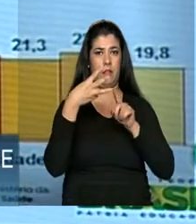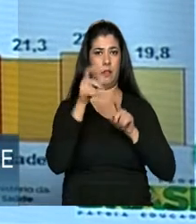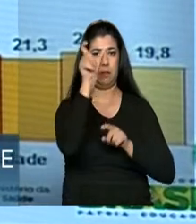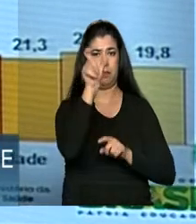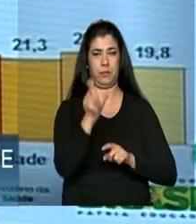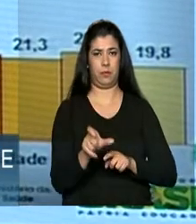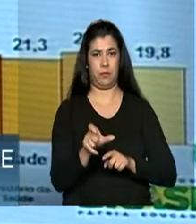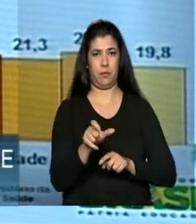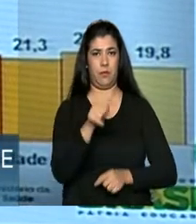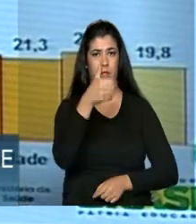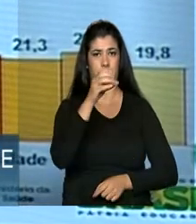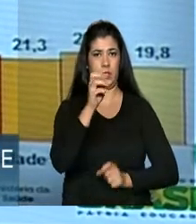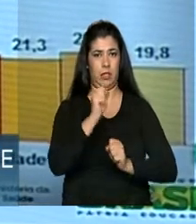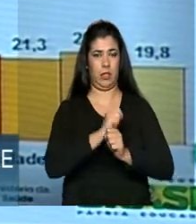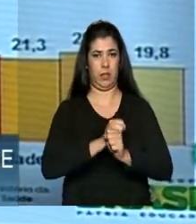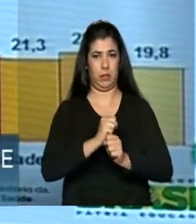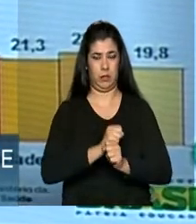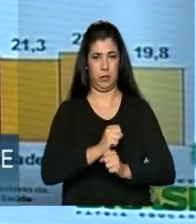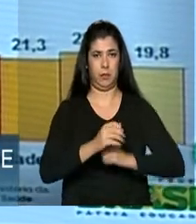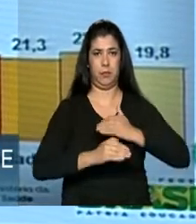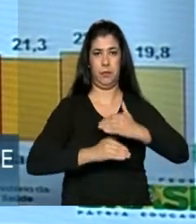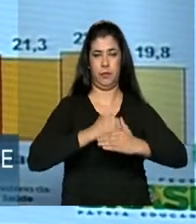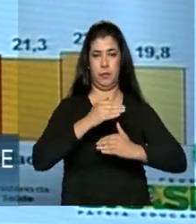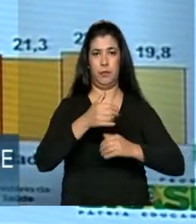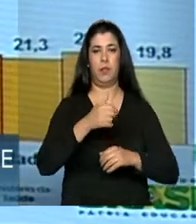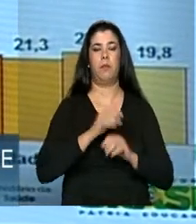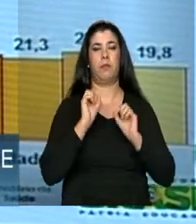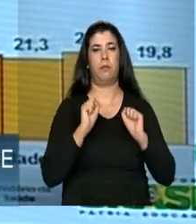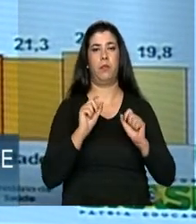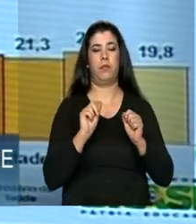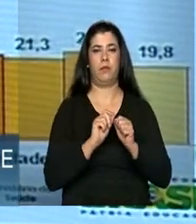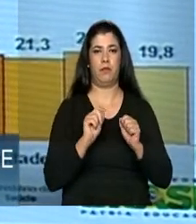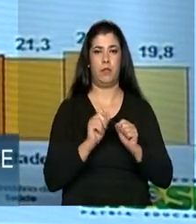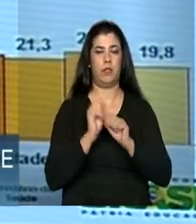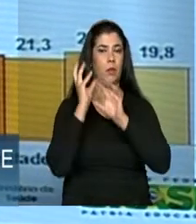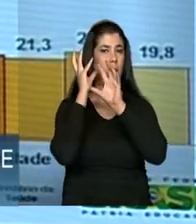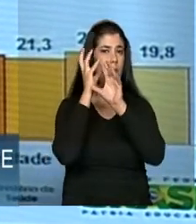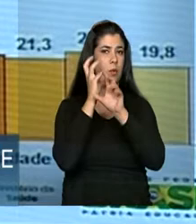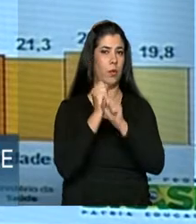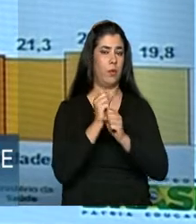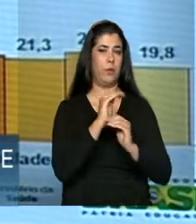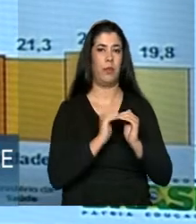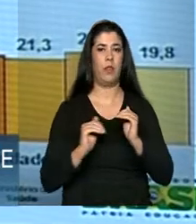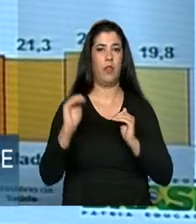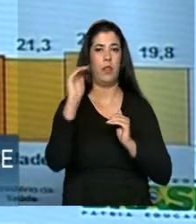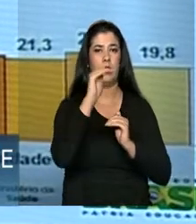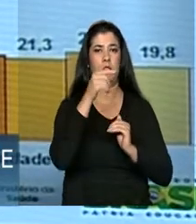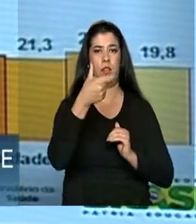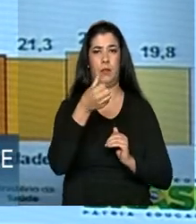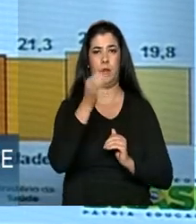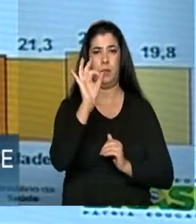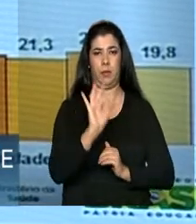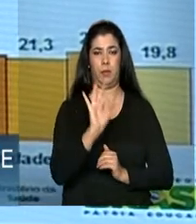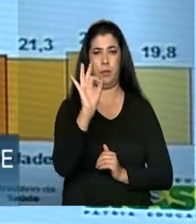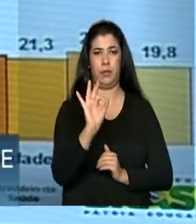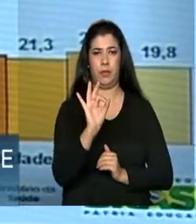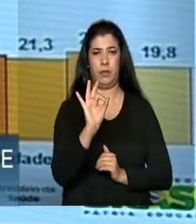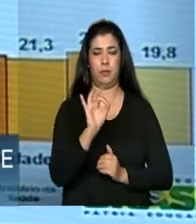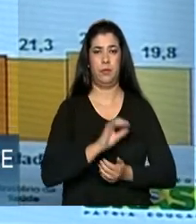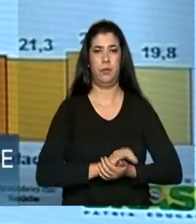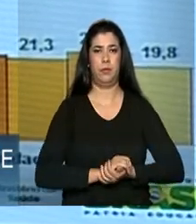10 anos. Podemos fazer esse cálculo, mas é acima de 60%.